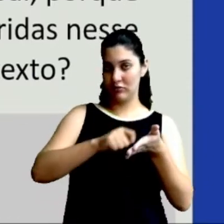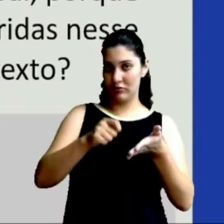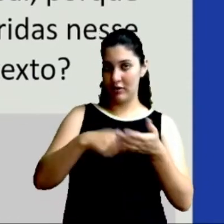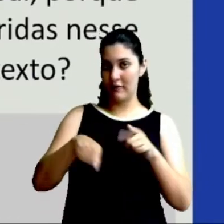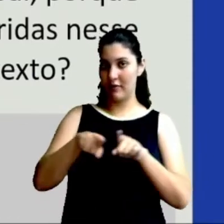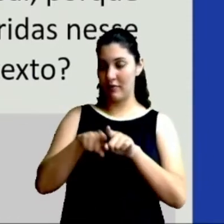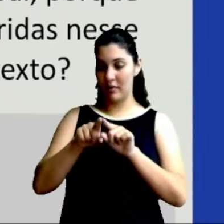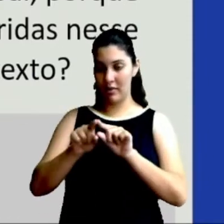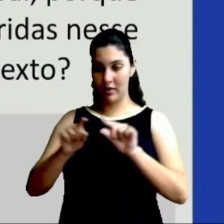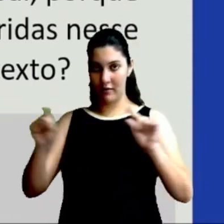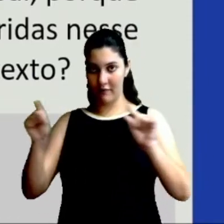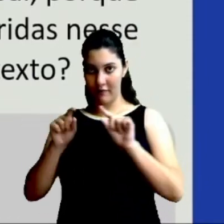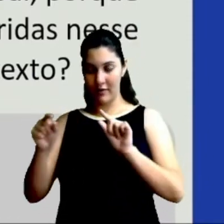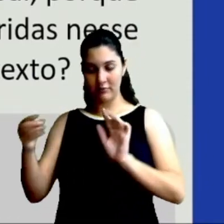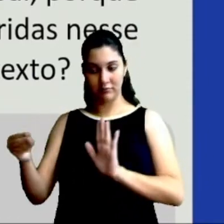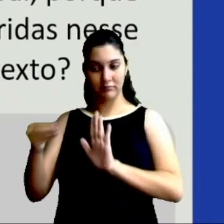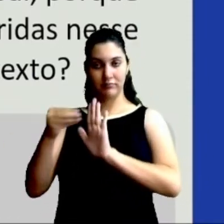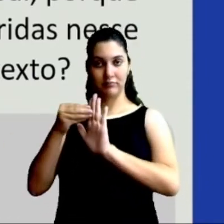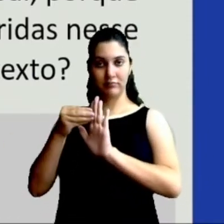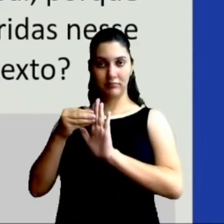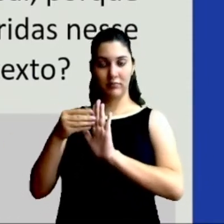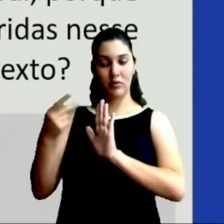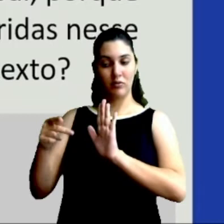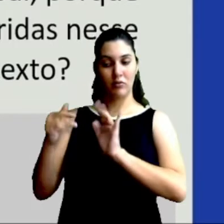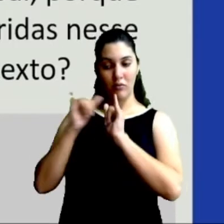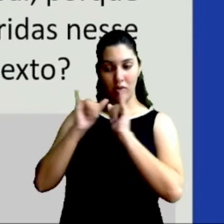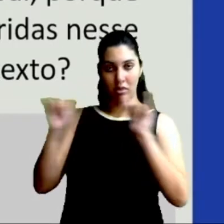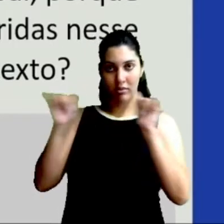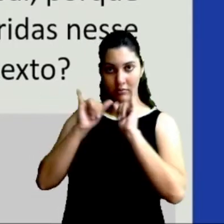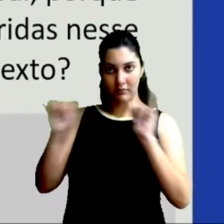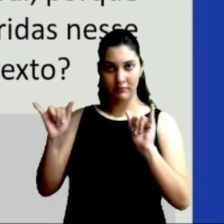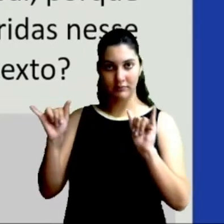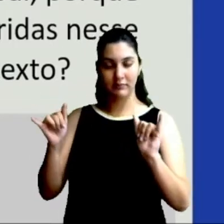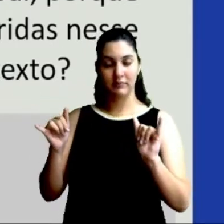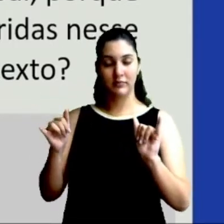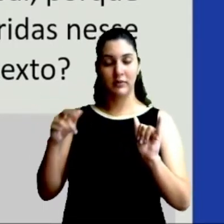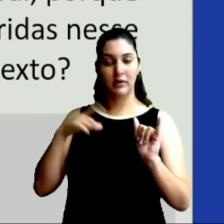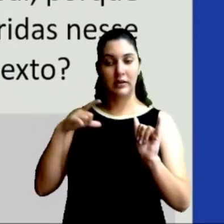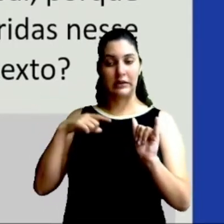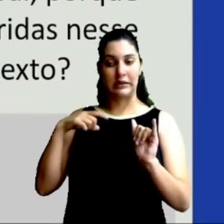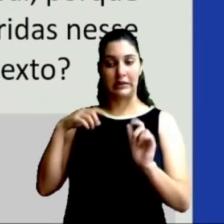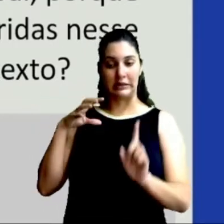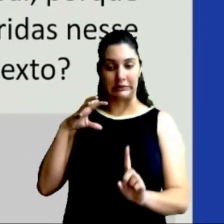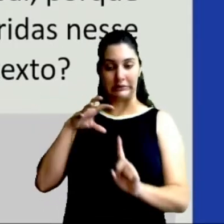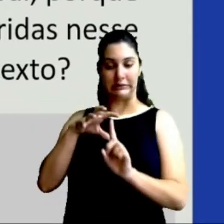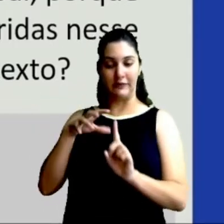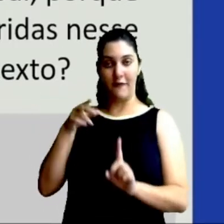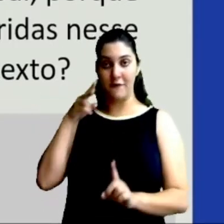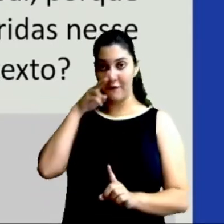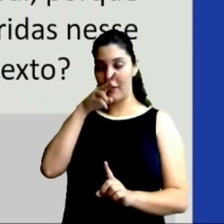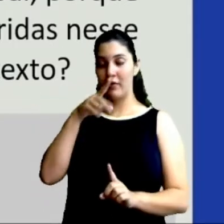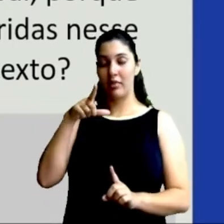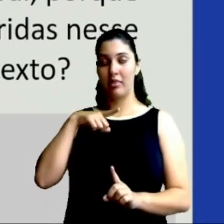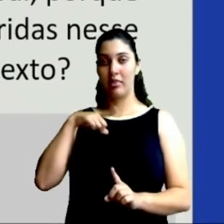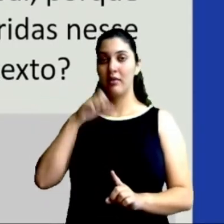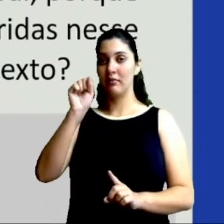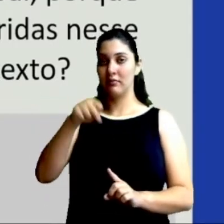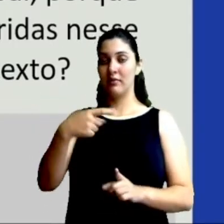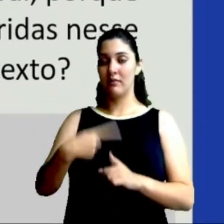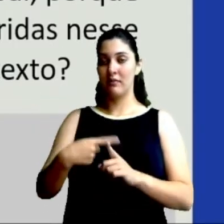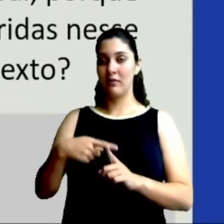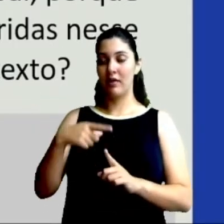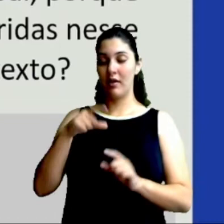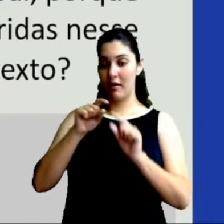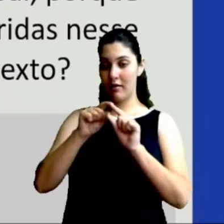daquela frase que você colocou ali no teu anúncio, ela tem um impacto forte? Ela tem sim, porque aí